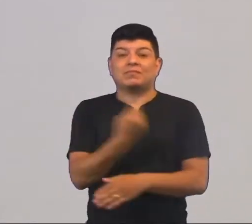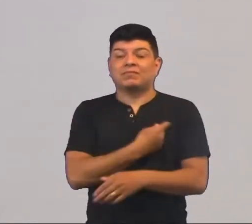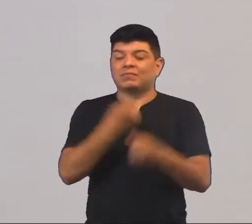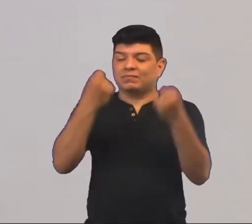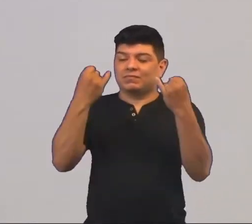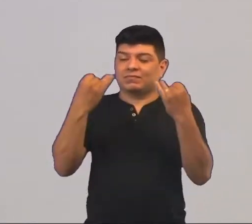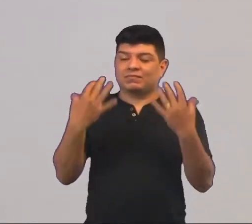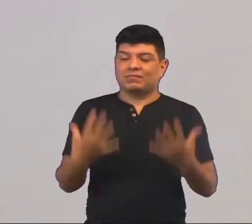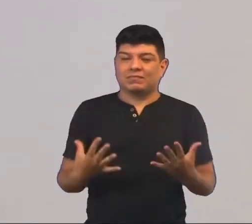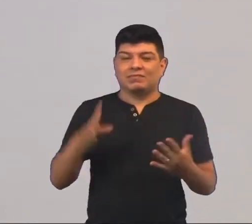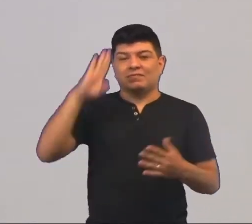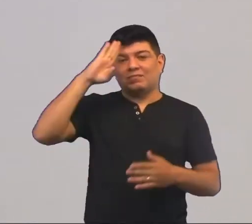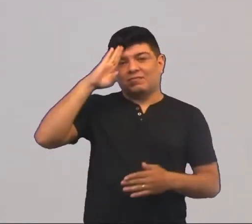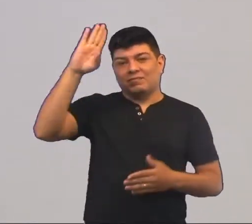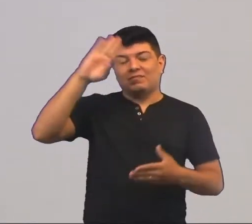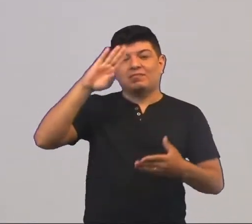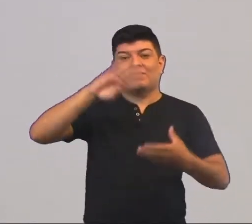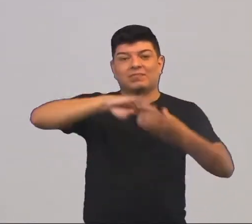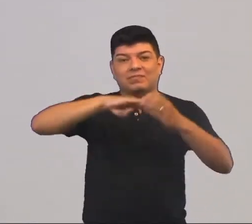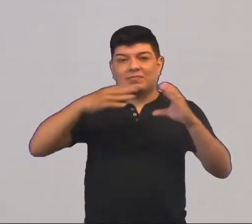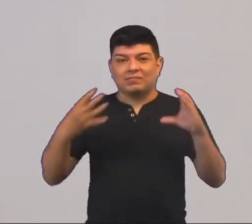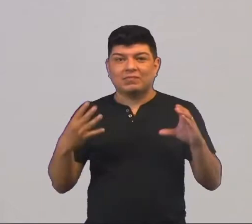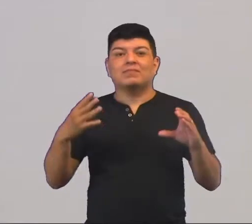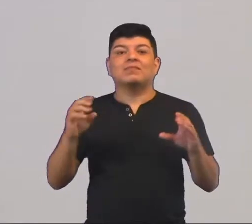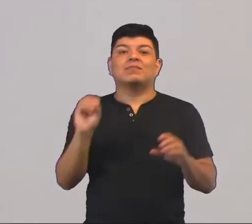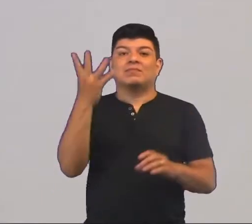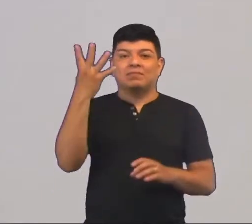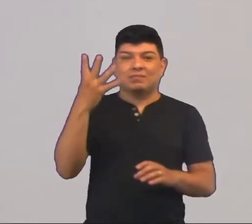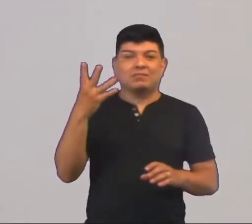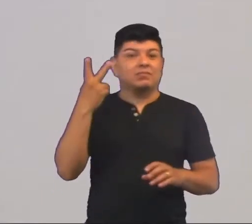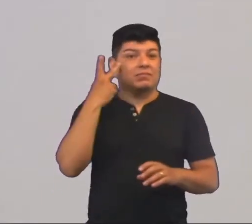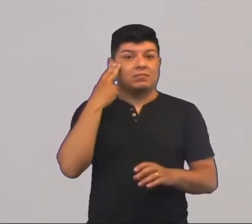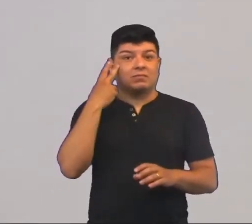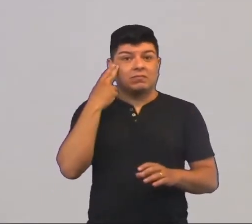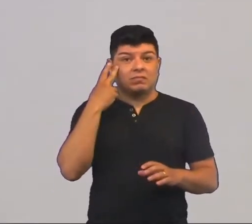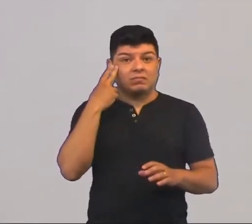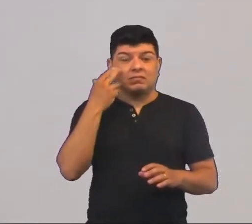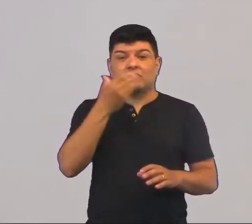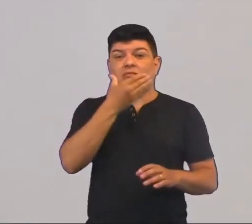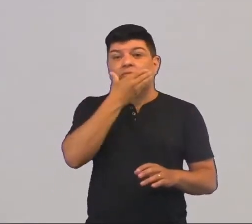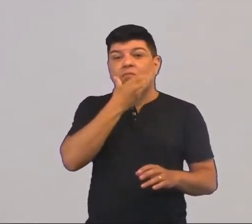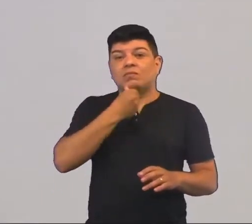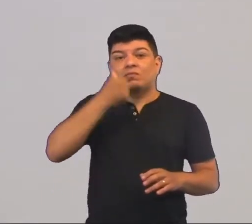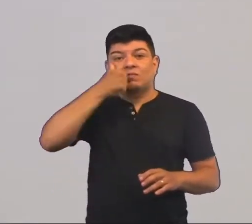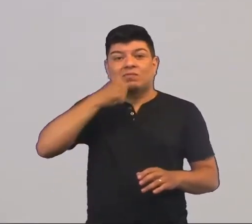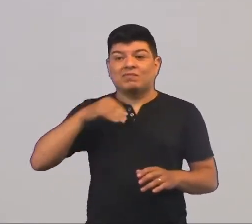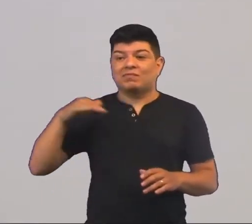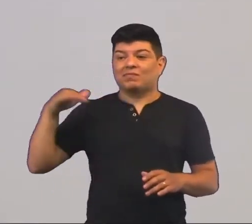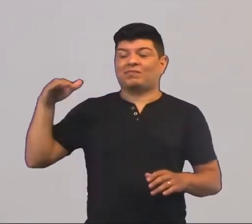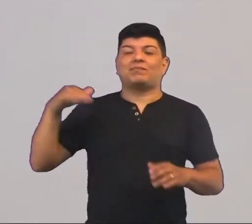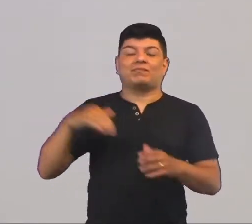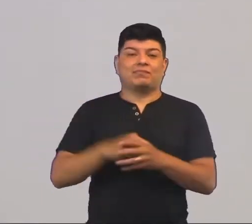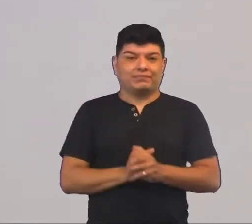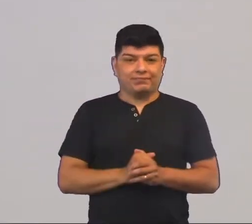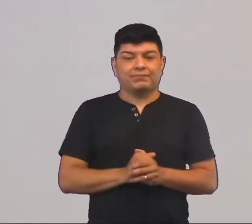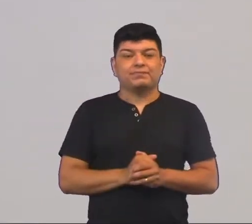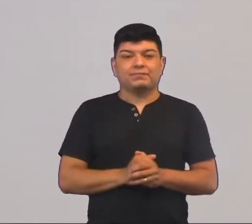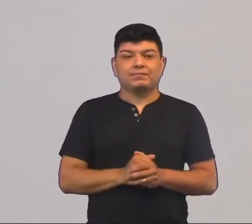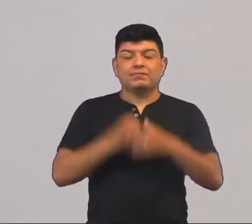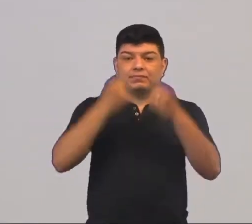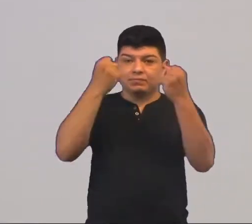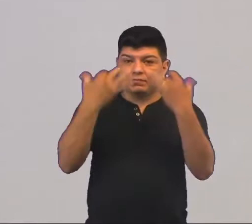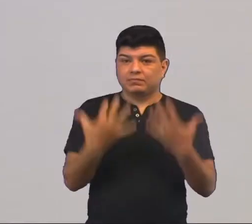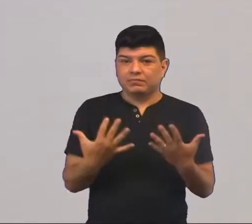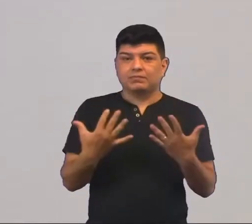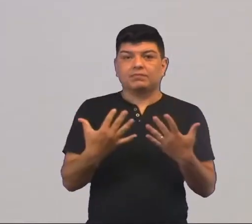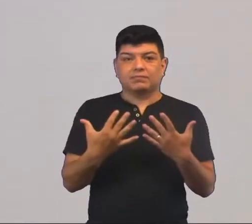falamos um pouco sobre as principais características que acontecem em comum entre o menino e a menina. E nós vamos falar